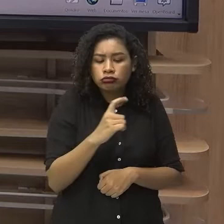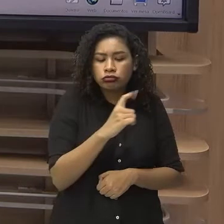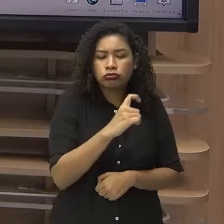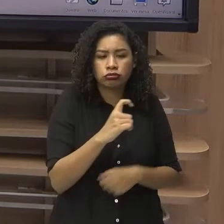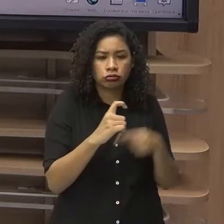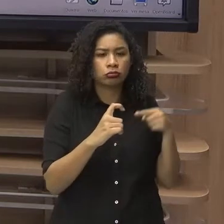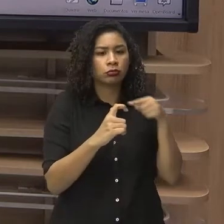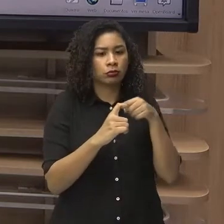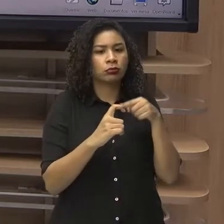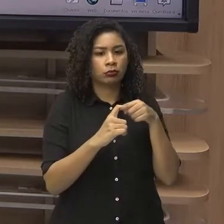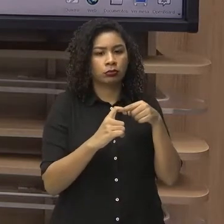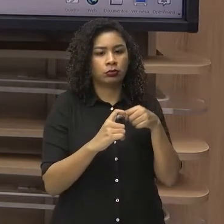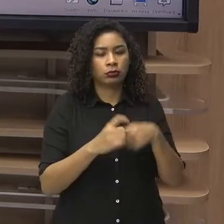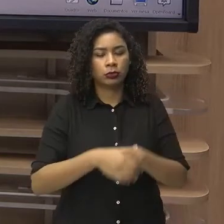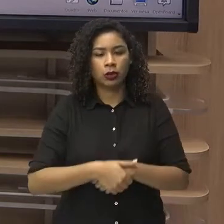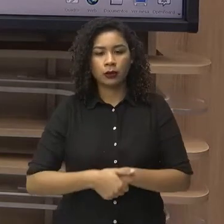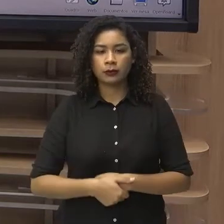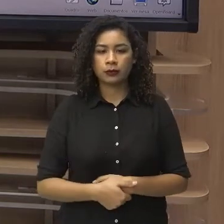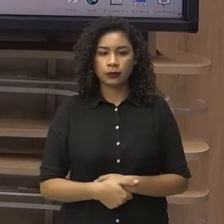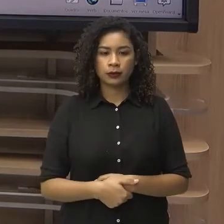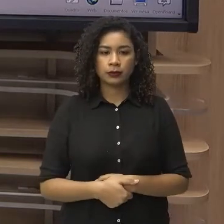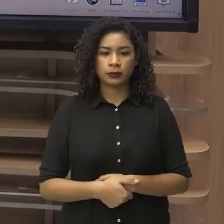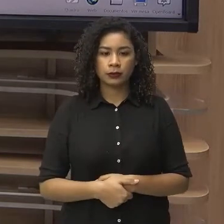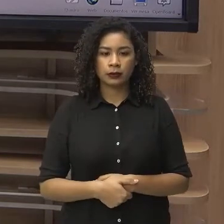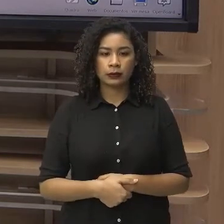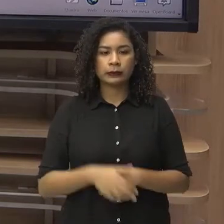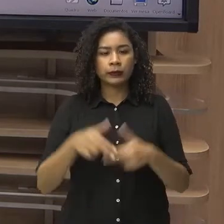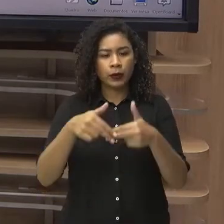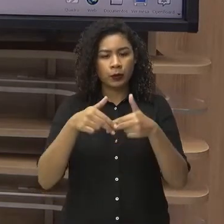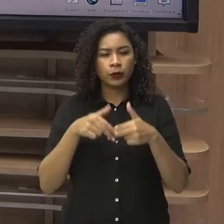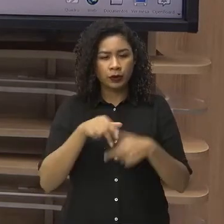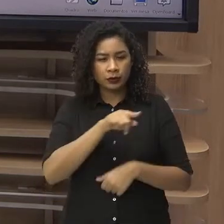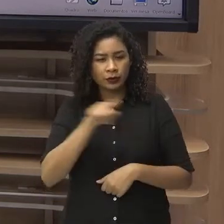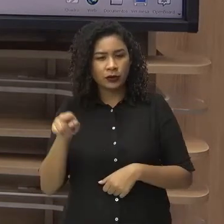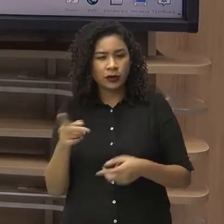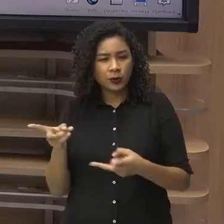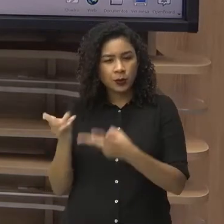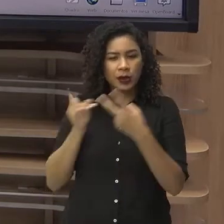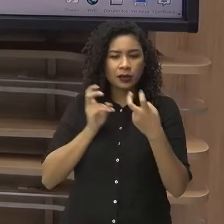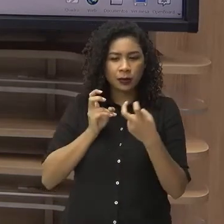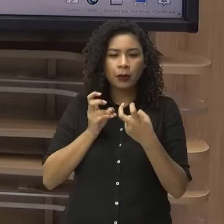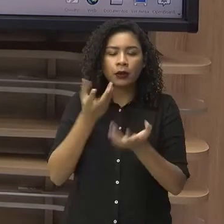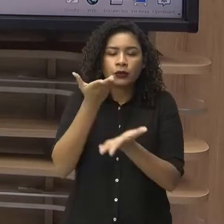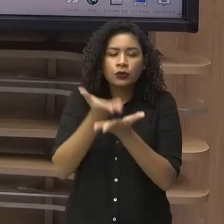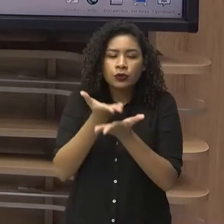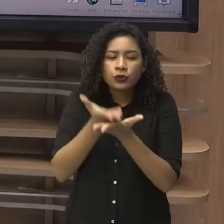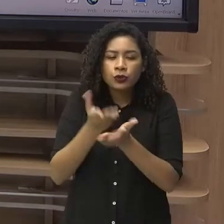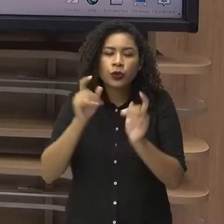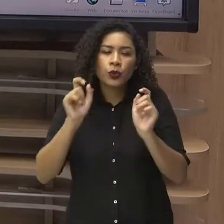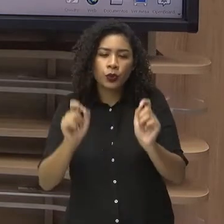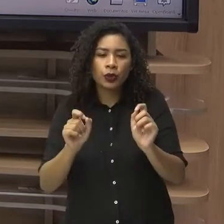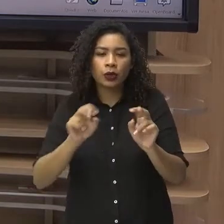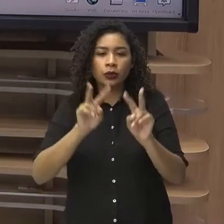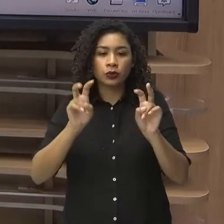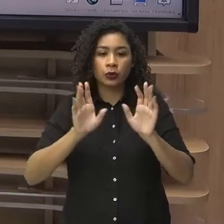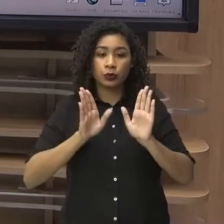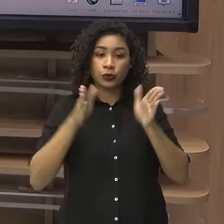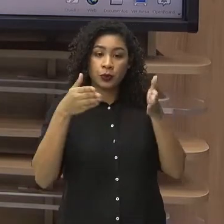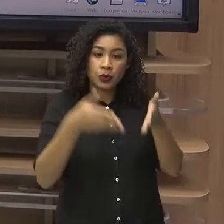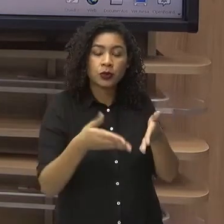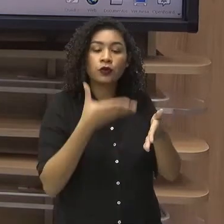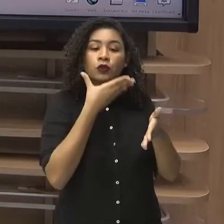ele passa ali pela uretra, tá bom? Então a gente pôde observar aí um pouco dos órgãos do sistema